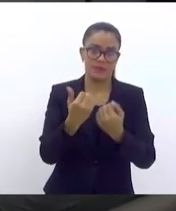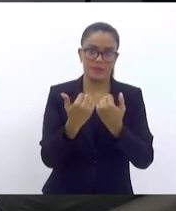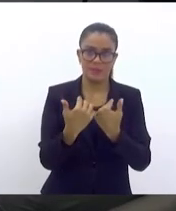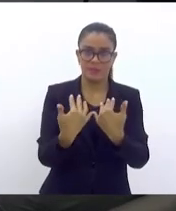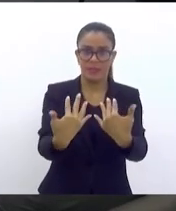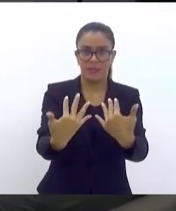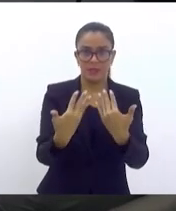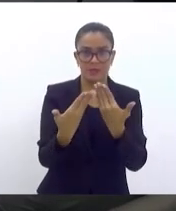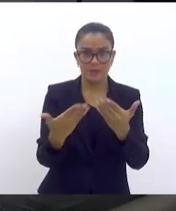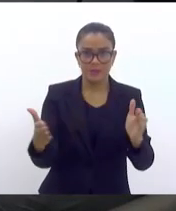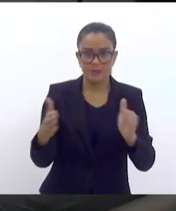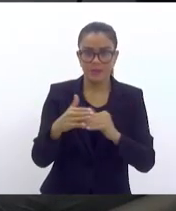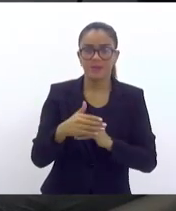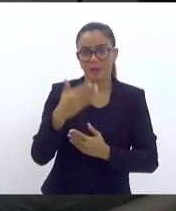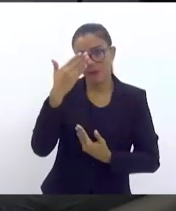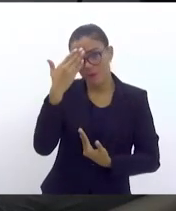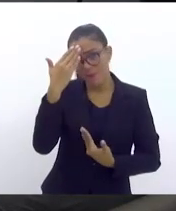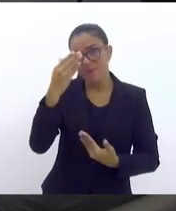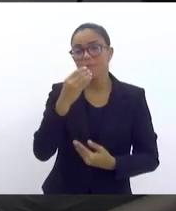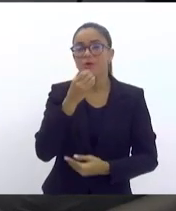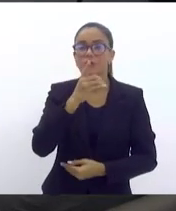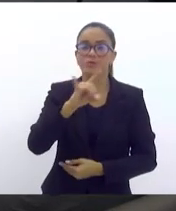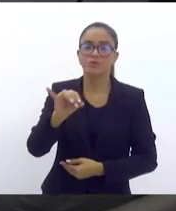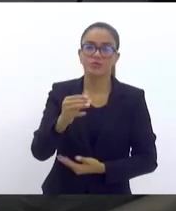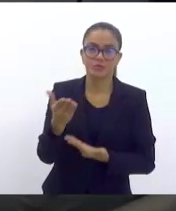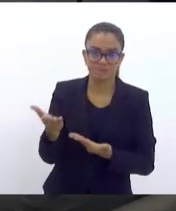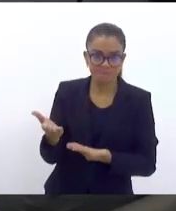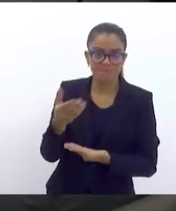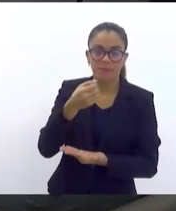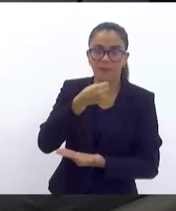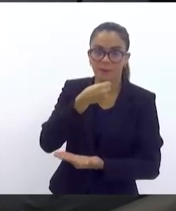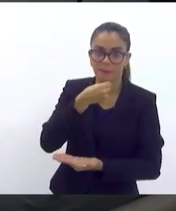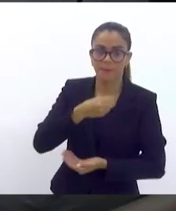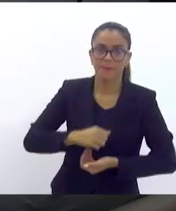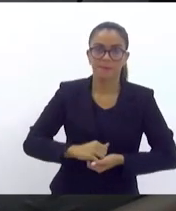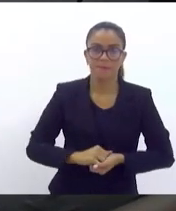audiência pública muito bom dia a palavra